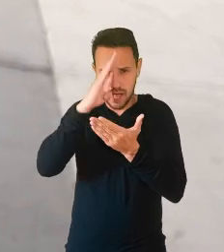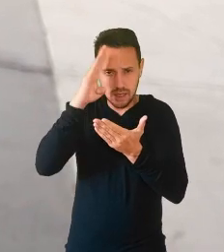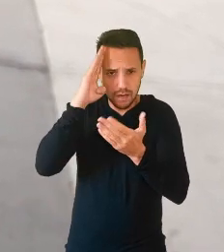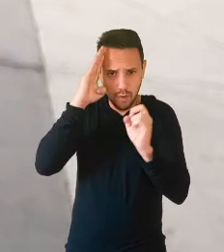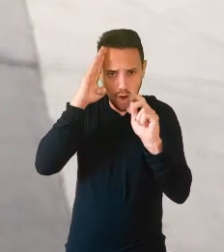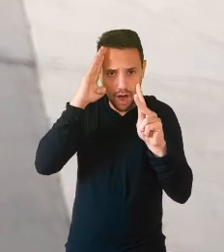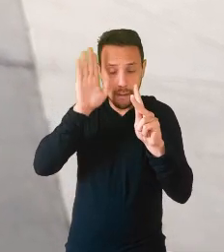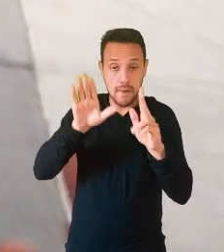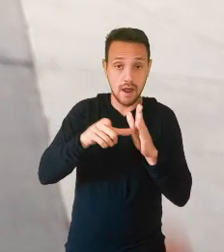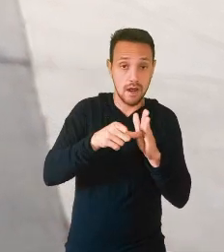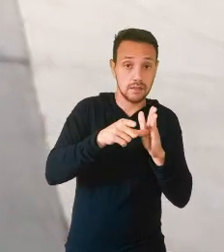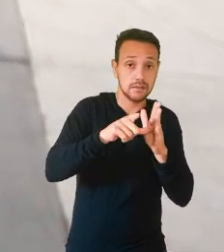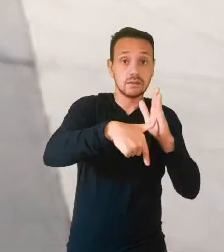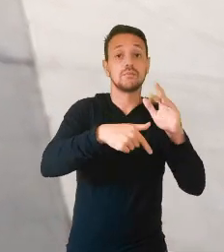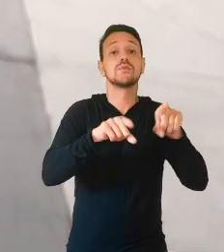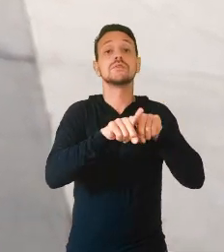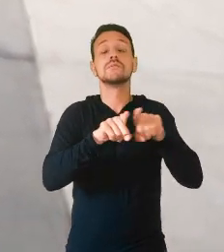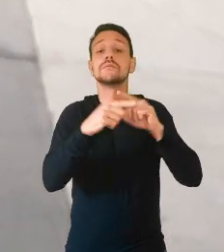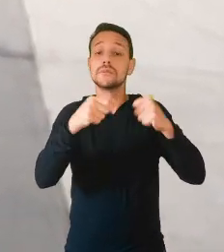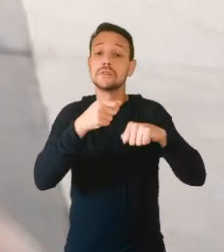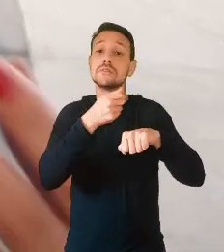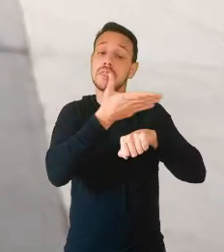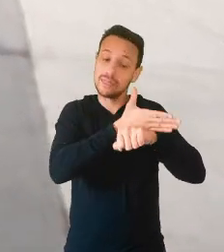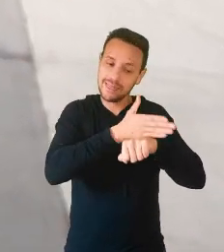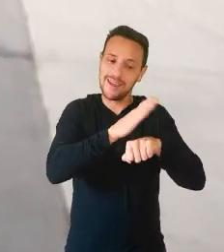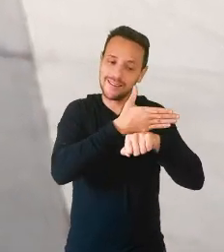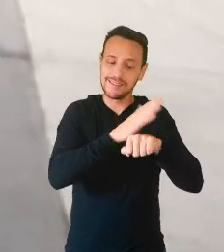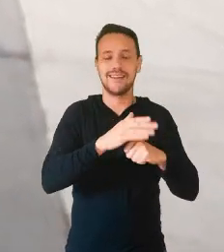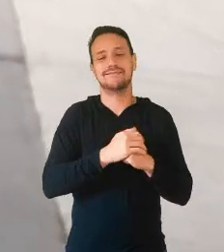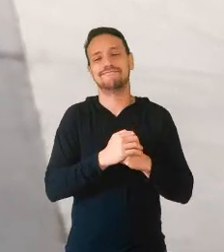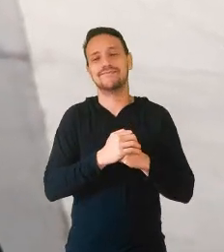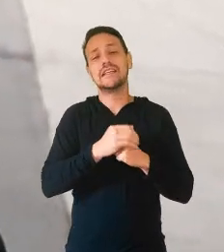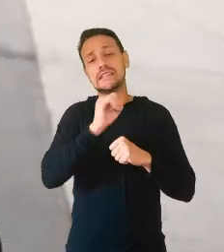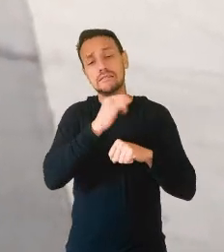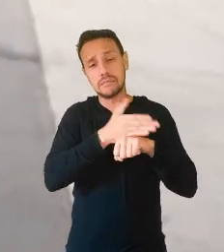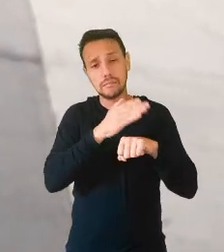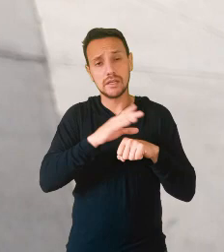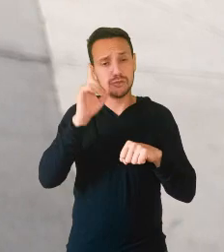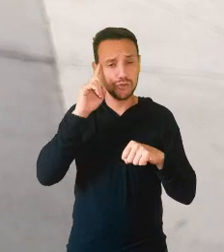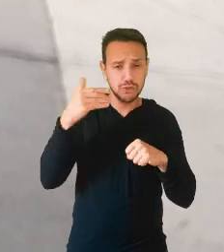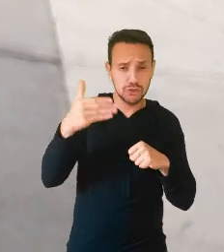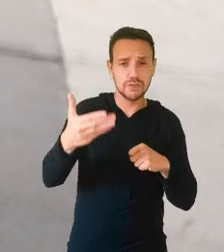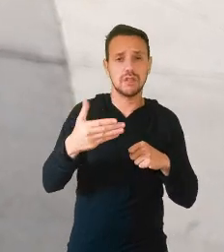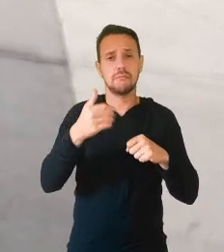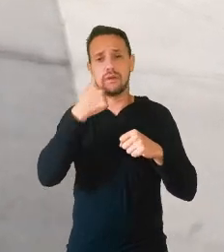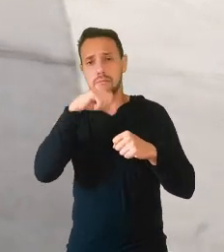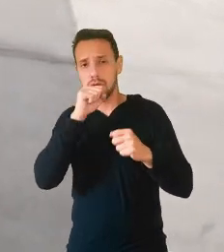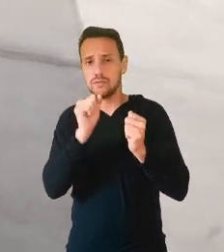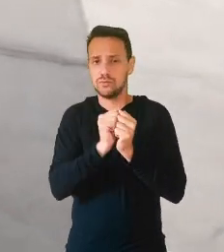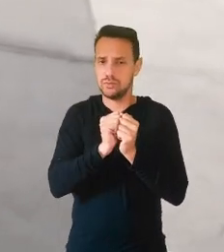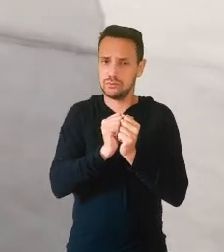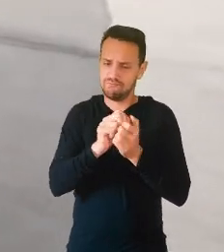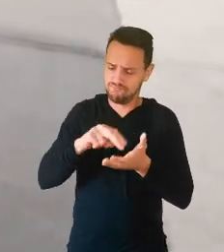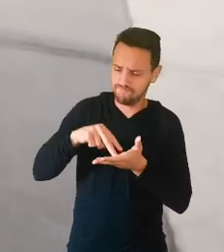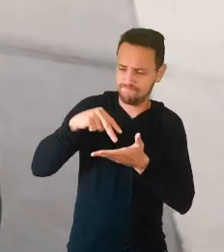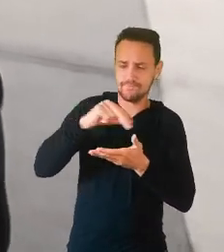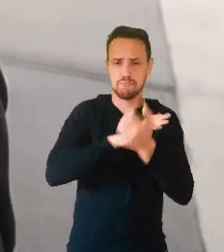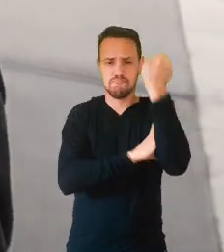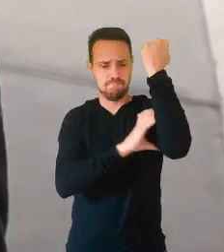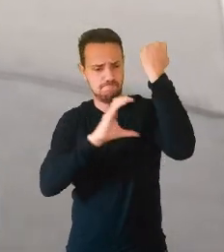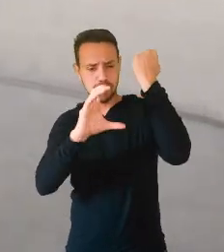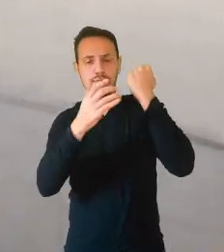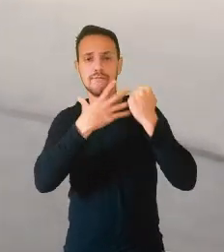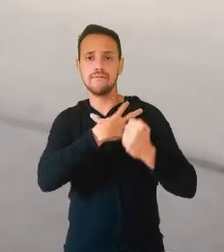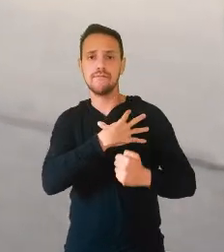prática. Então, essa prática diária, ver a assessoria acontecendo, as mães se articulando, se empoderando pelos seus